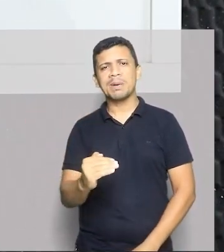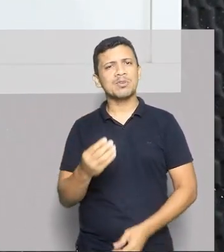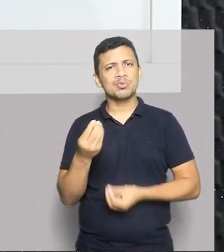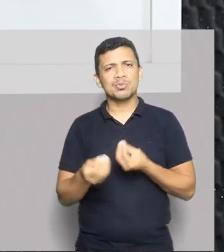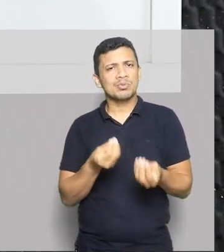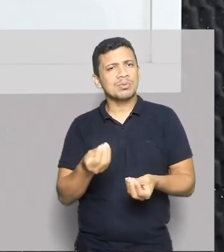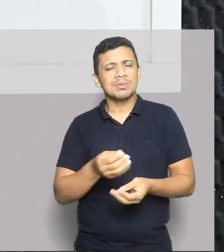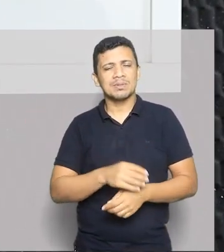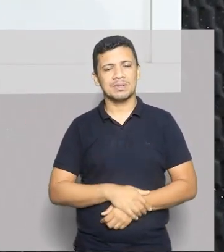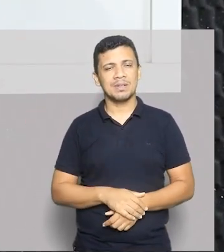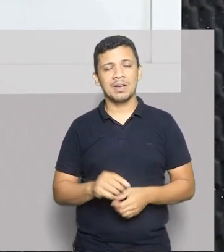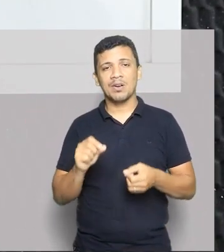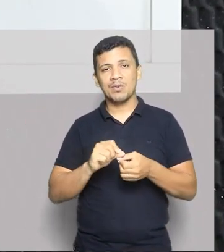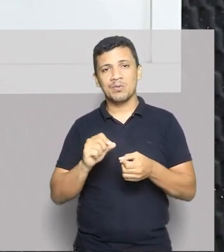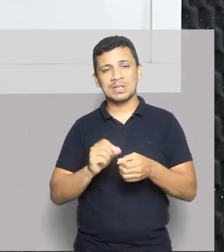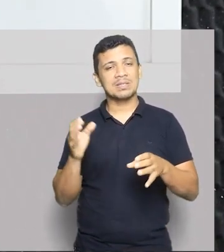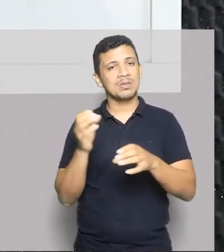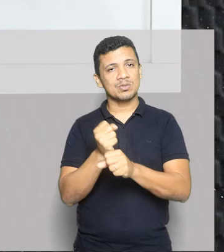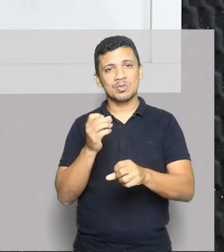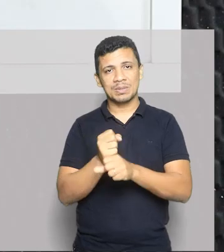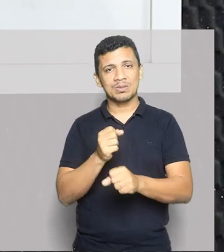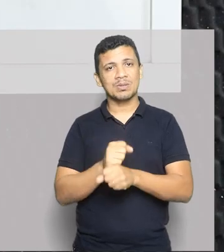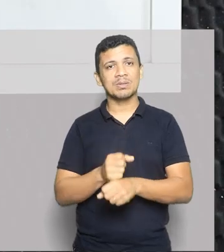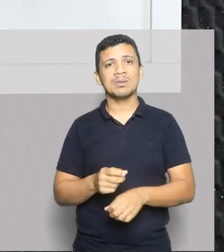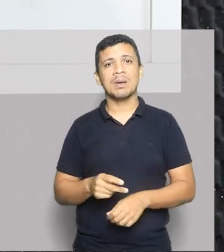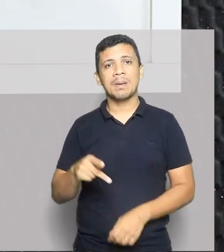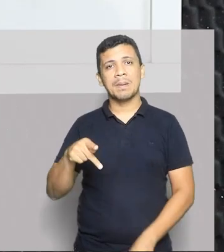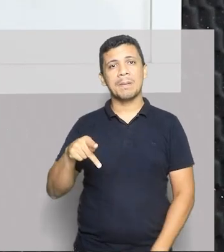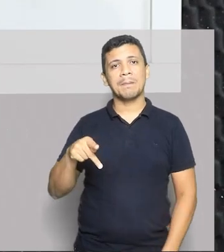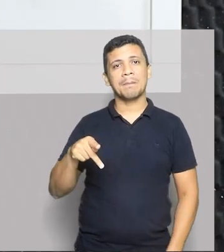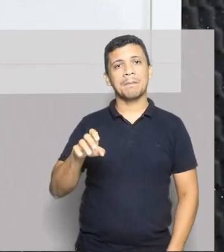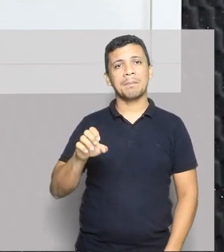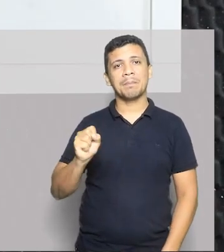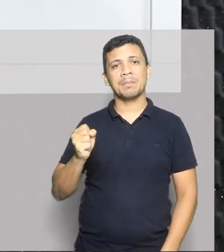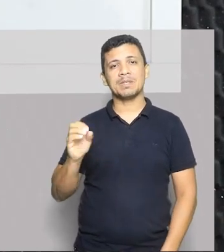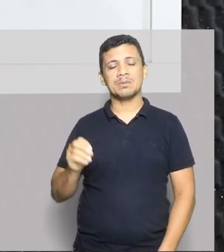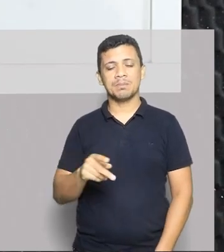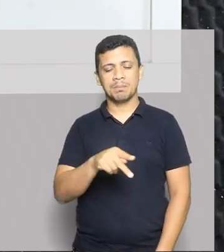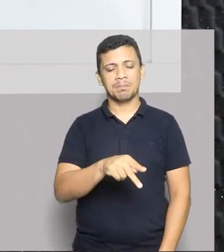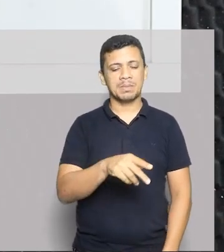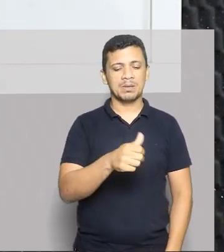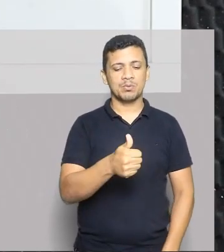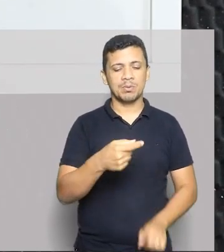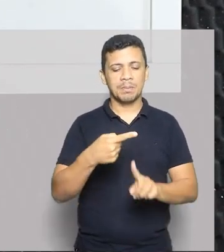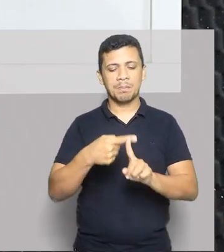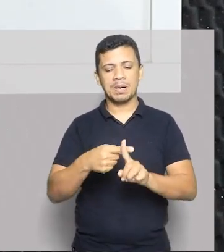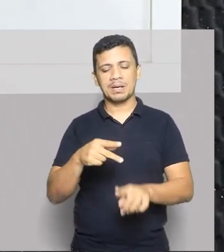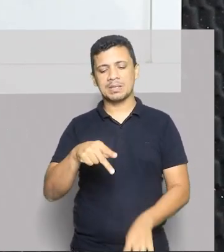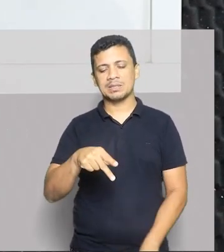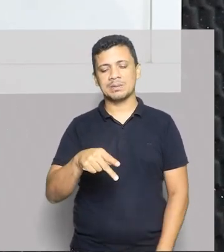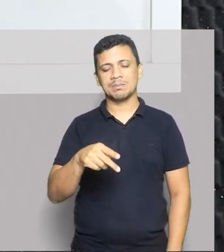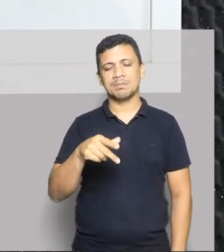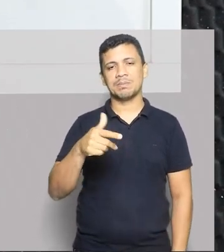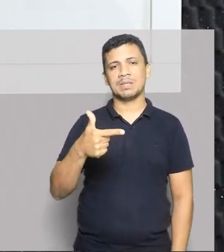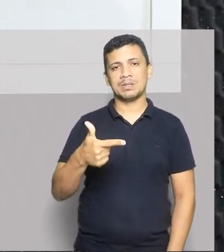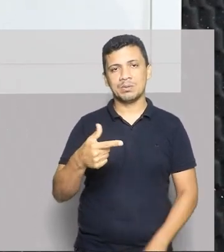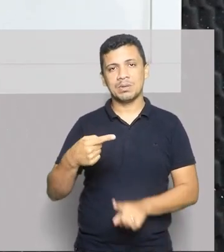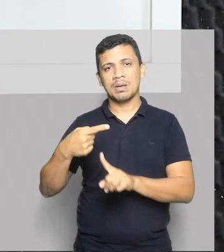fazer aqui o somatório dos pesos. P1, P2, até chegar no